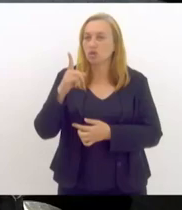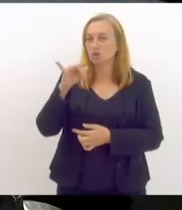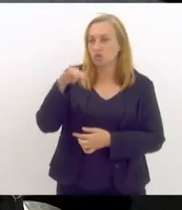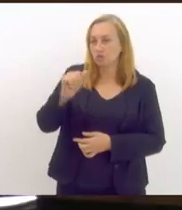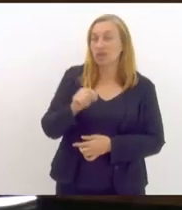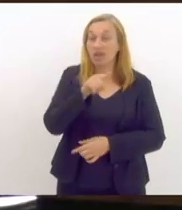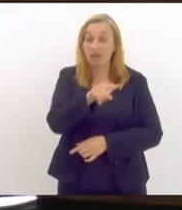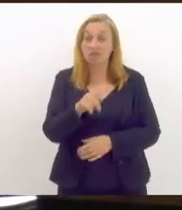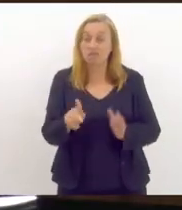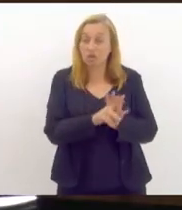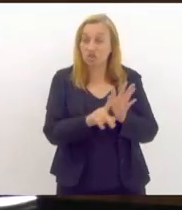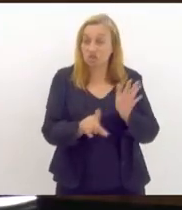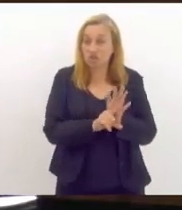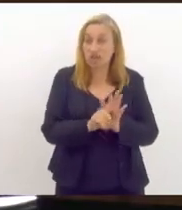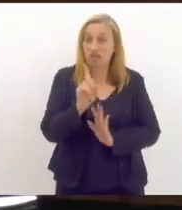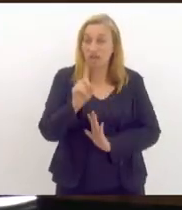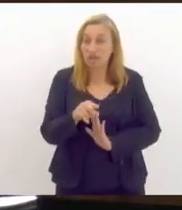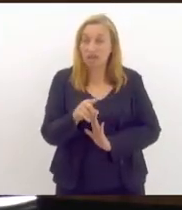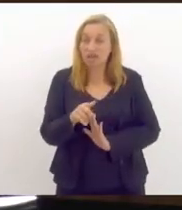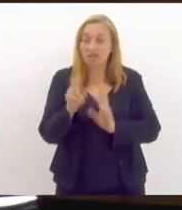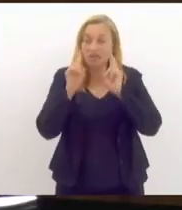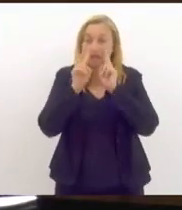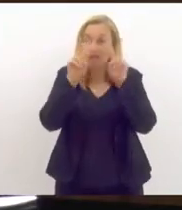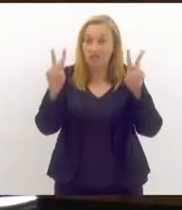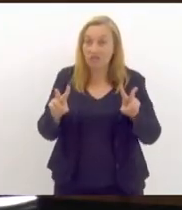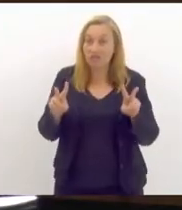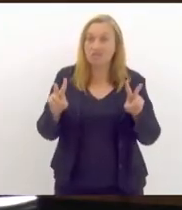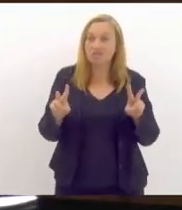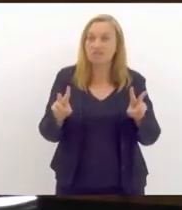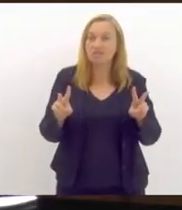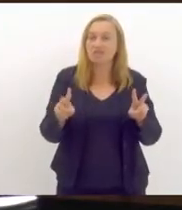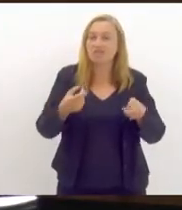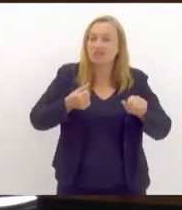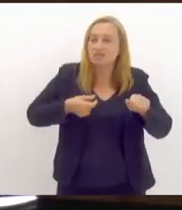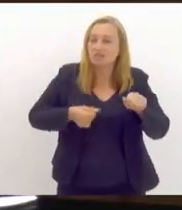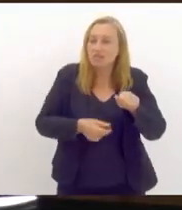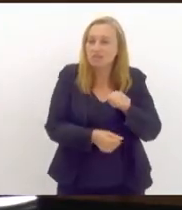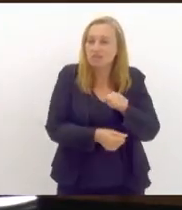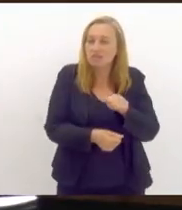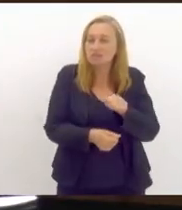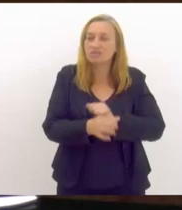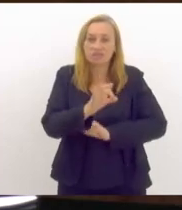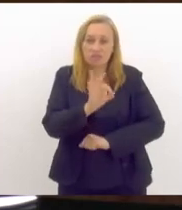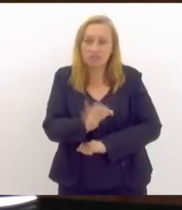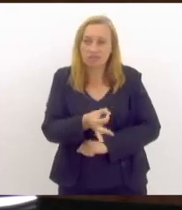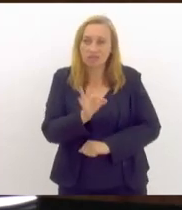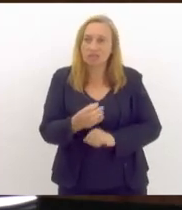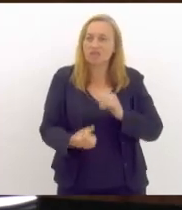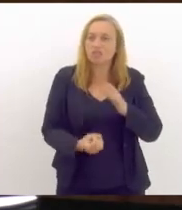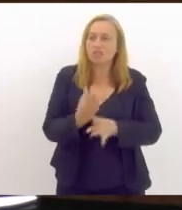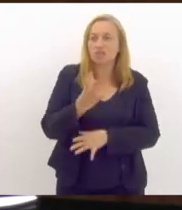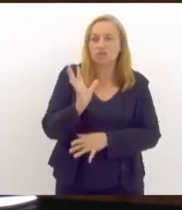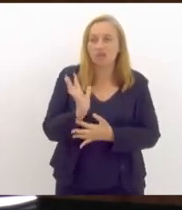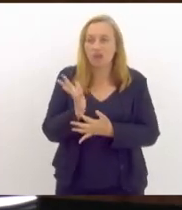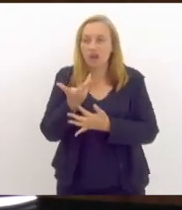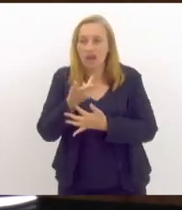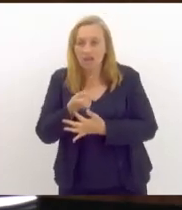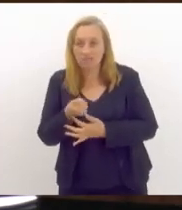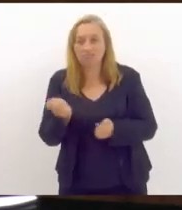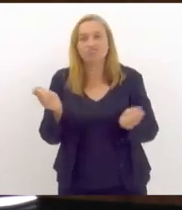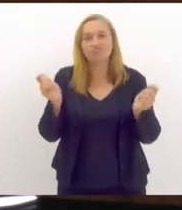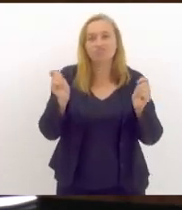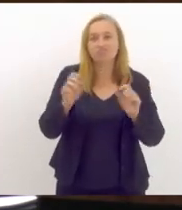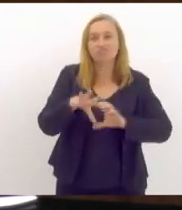projeto de lei é um projeto de lei que Visa o investimento de fato na produção artística e na